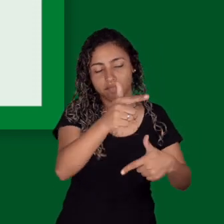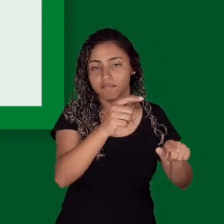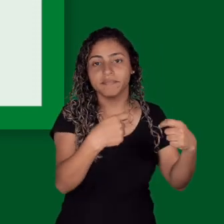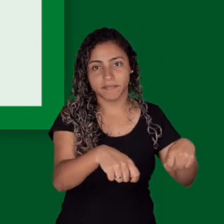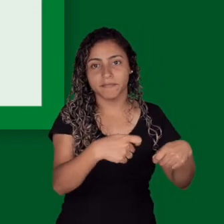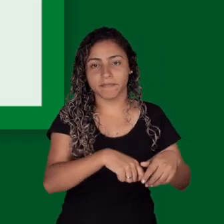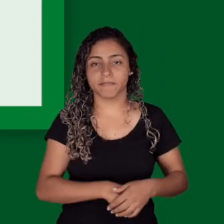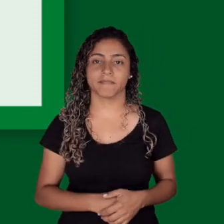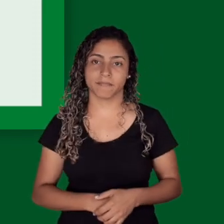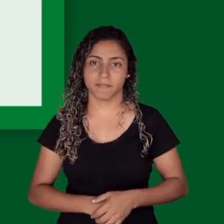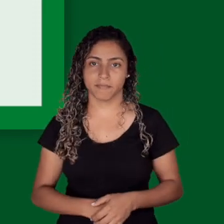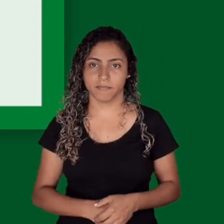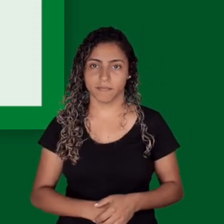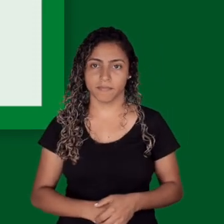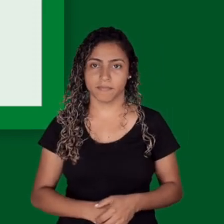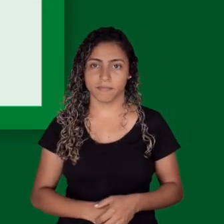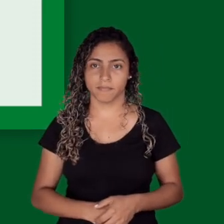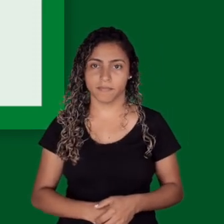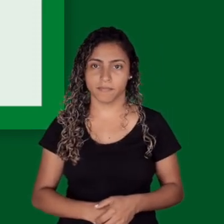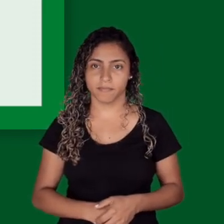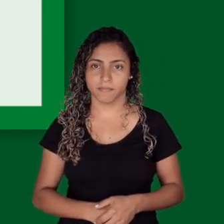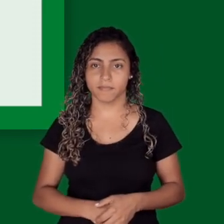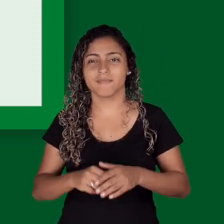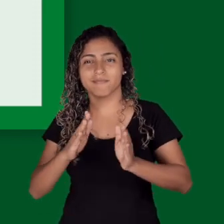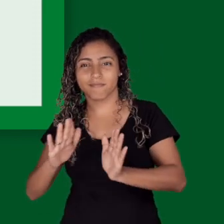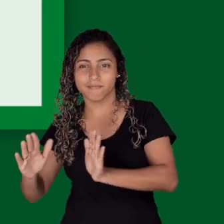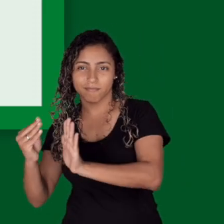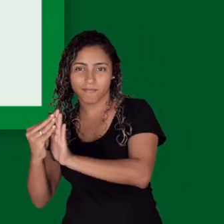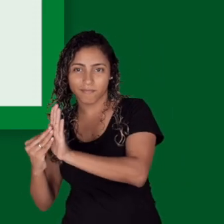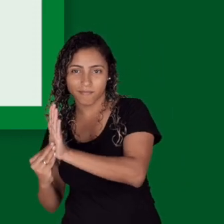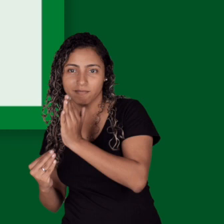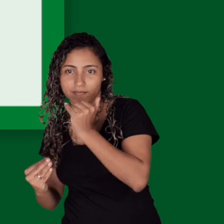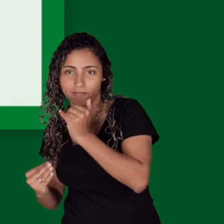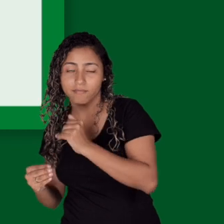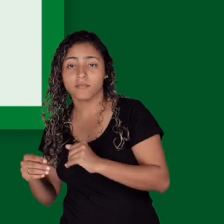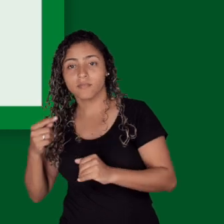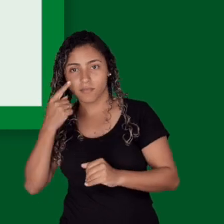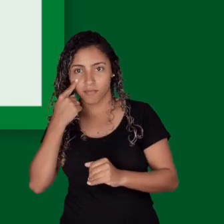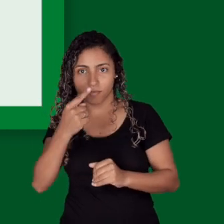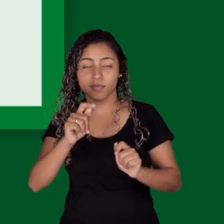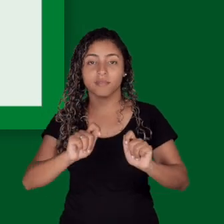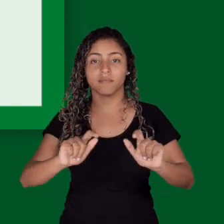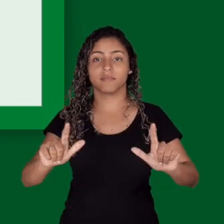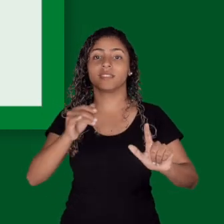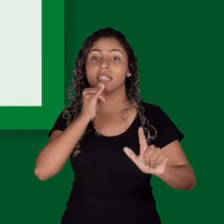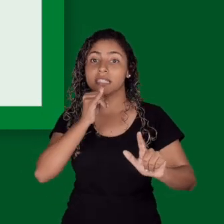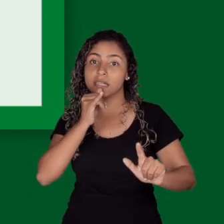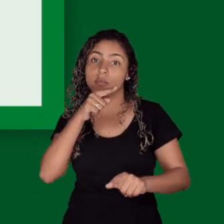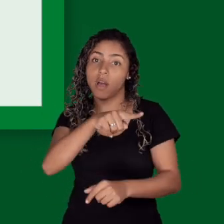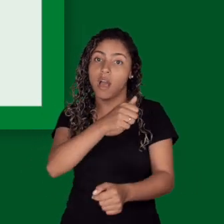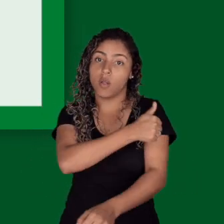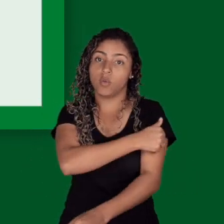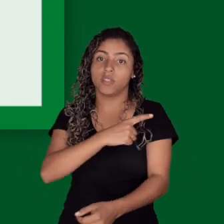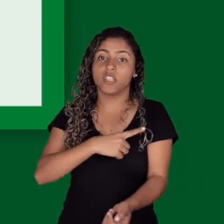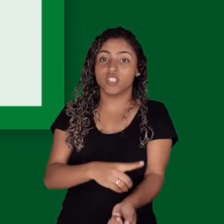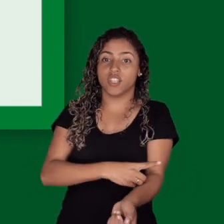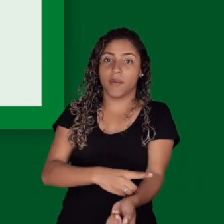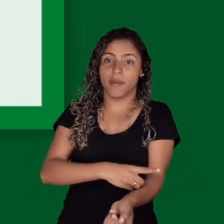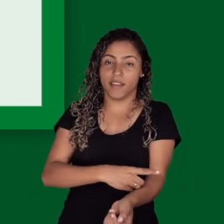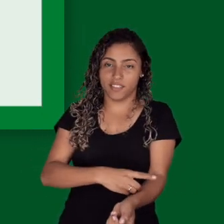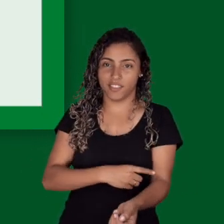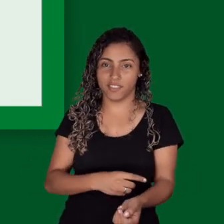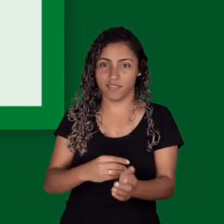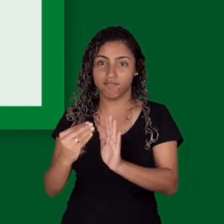especial. Os cardápios para os alunos, esse é um exemplo de um cardápio especial para o aluno com diabetes. Esse cardápio